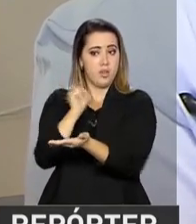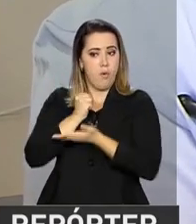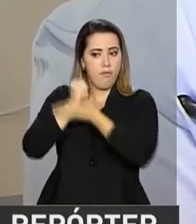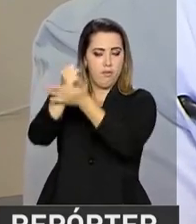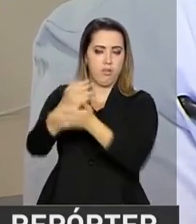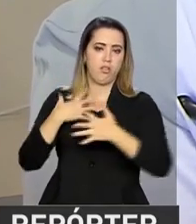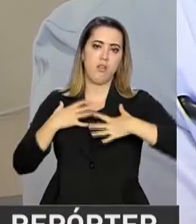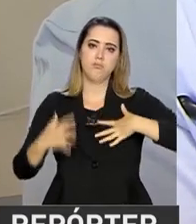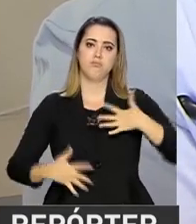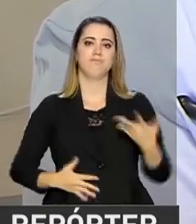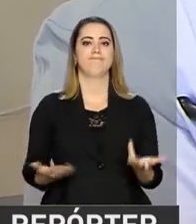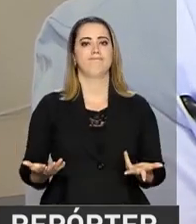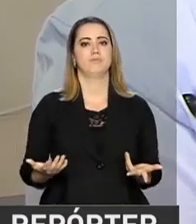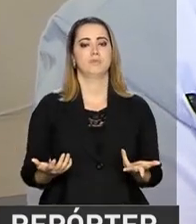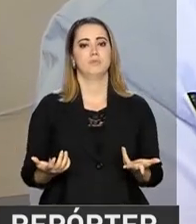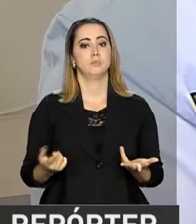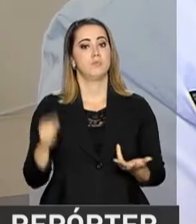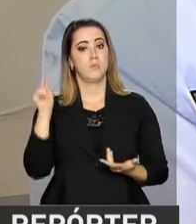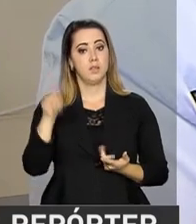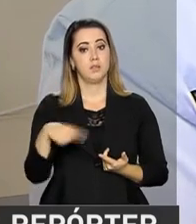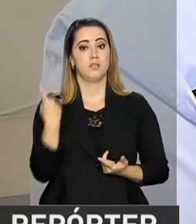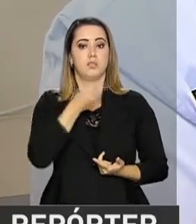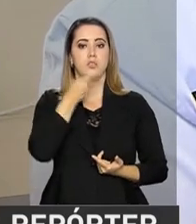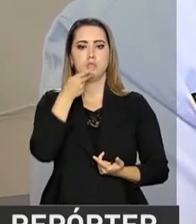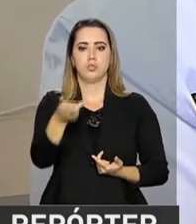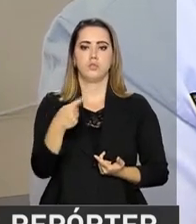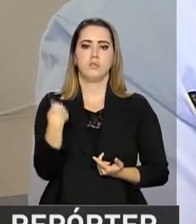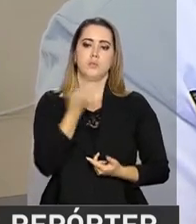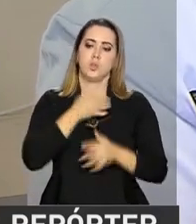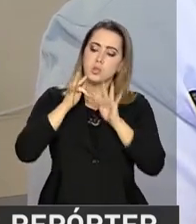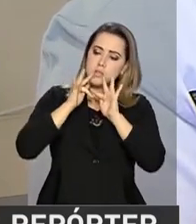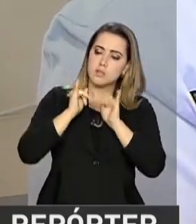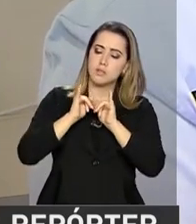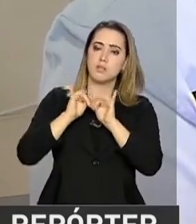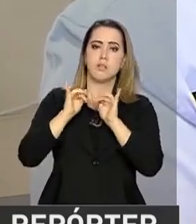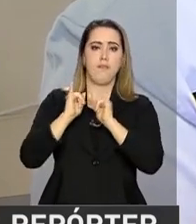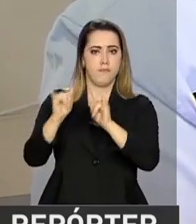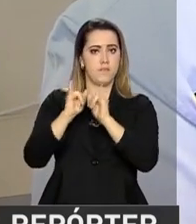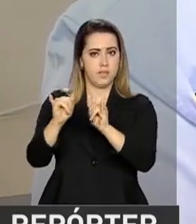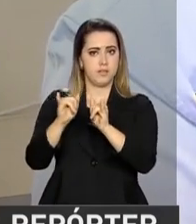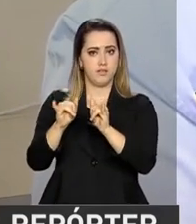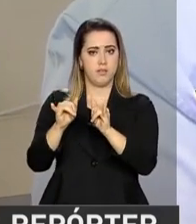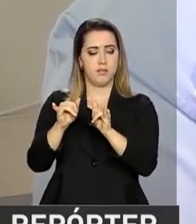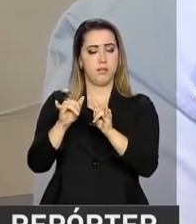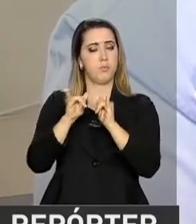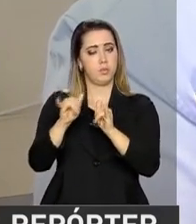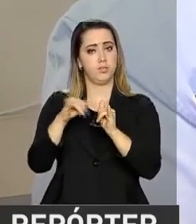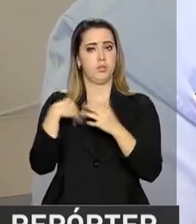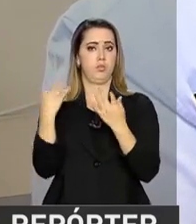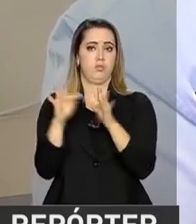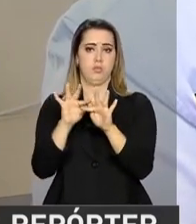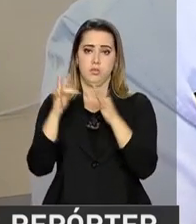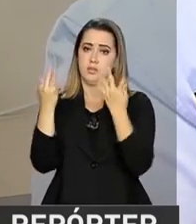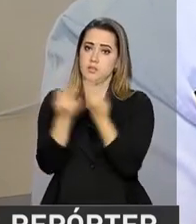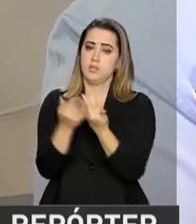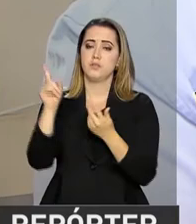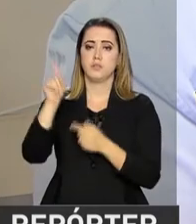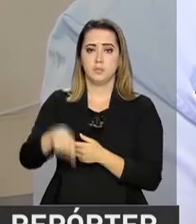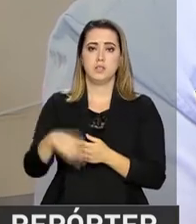de órgãos? Então, se a gente fala para a nossa família, dificilmente essa vontade nossa ela é desrespeitada, né? A